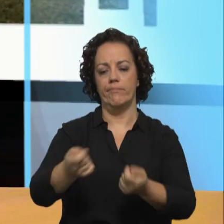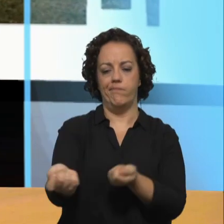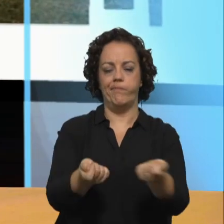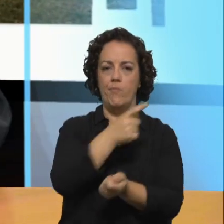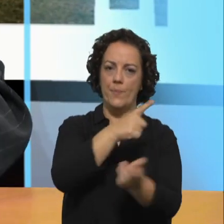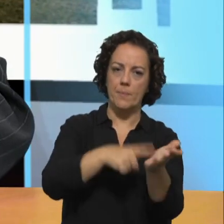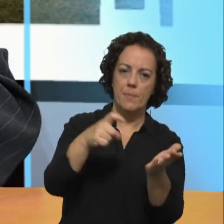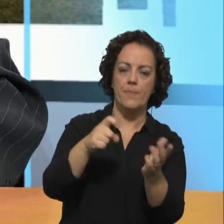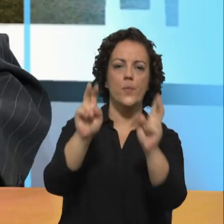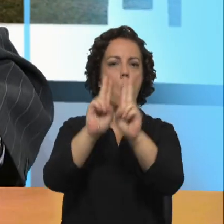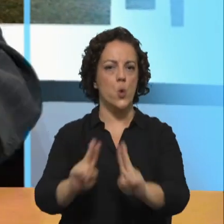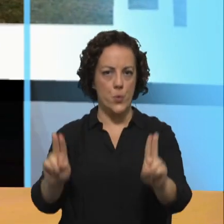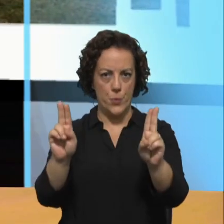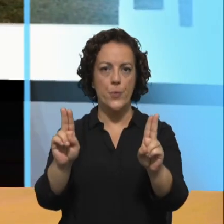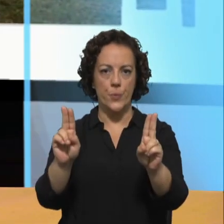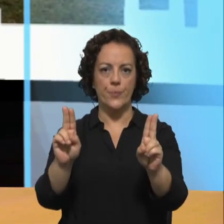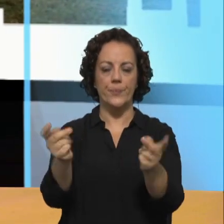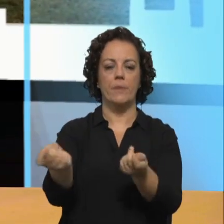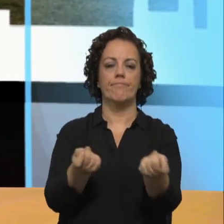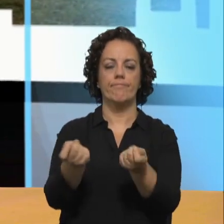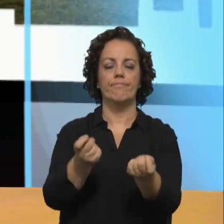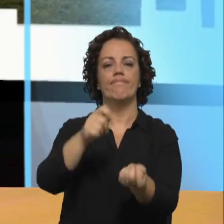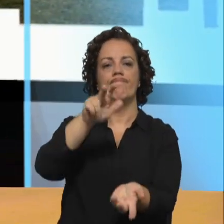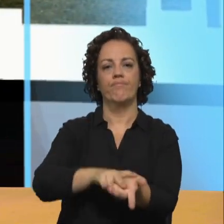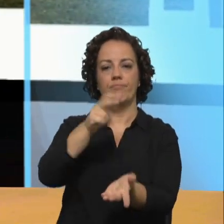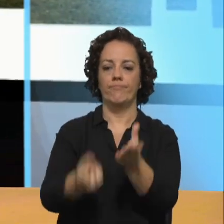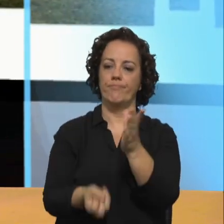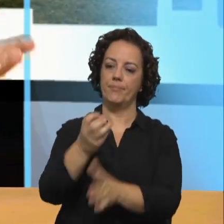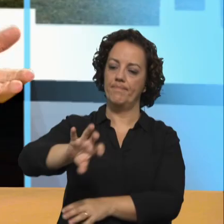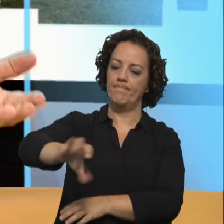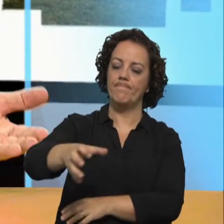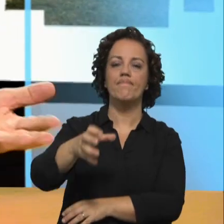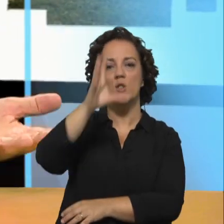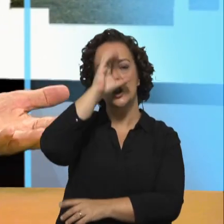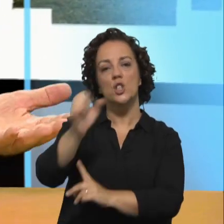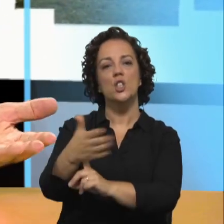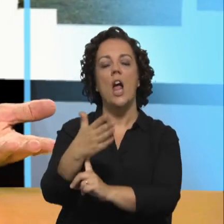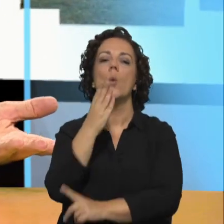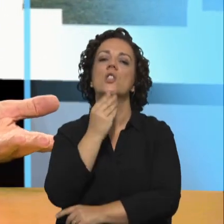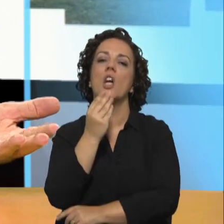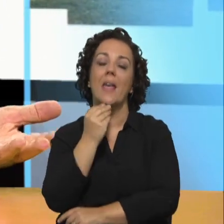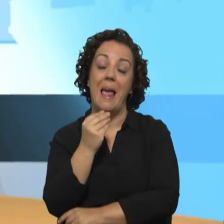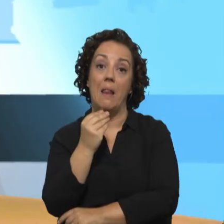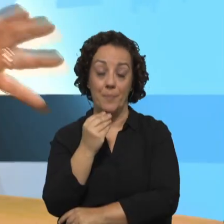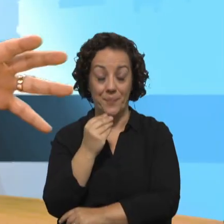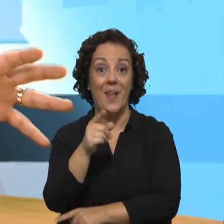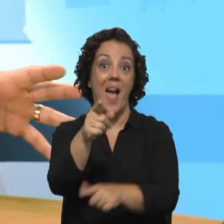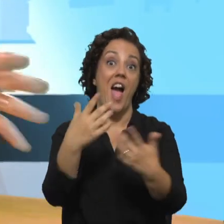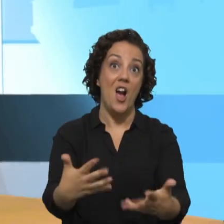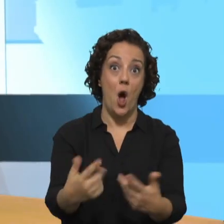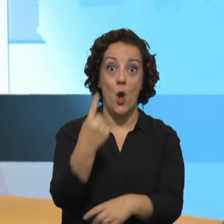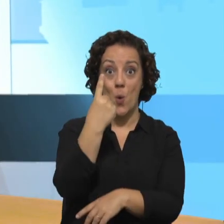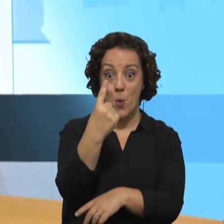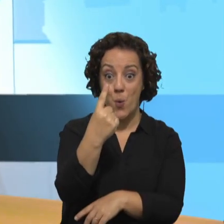das Nações Unidas com o Estado de Israel para encontrarem uma solução. E são estes grupos, um a norte,